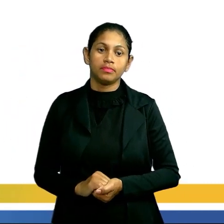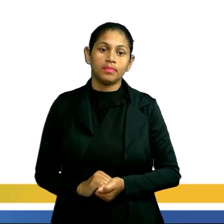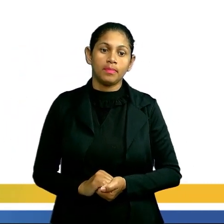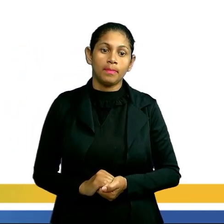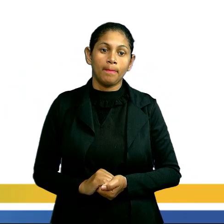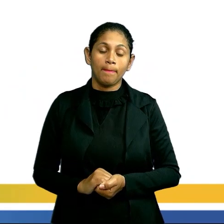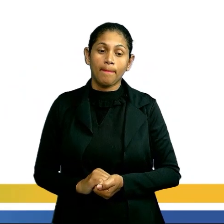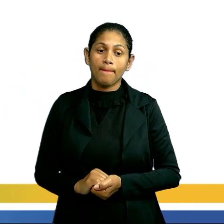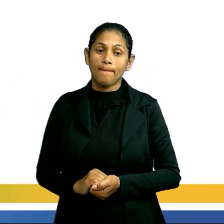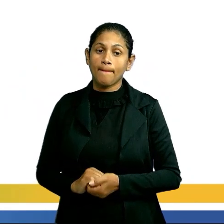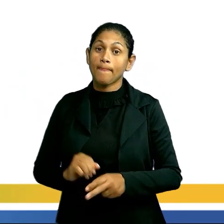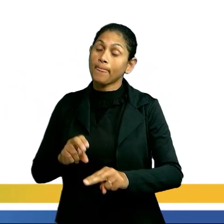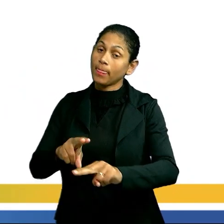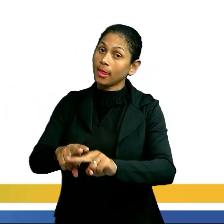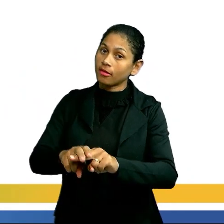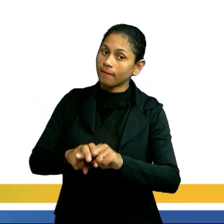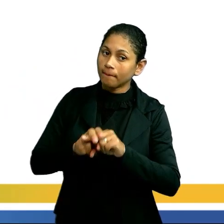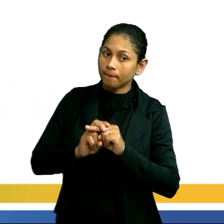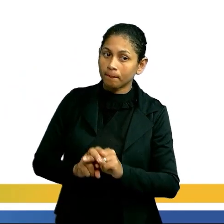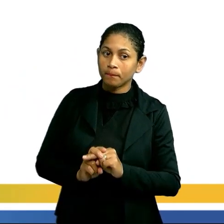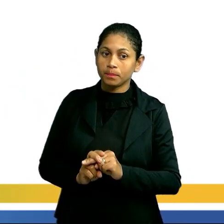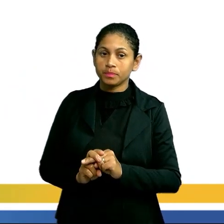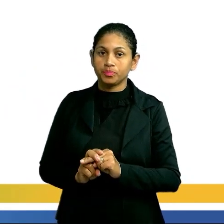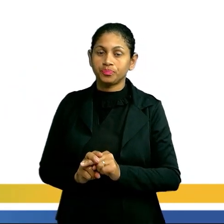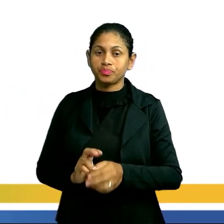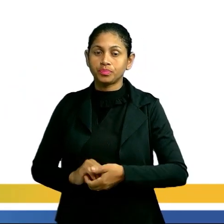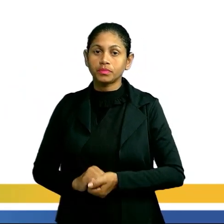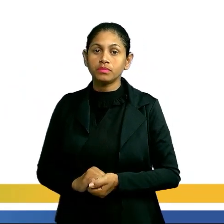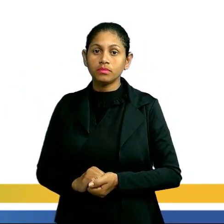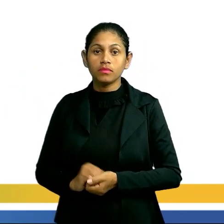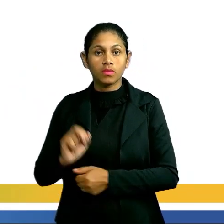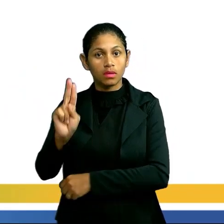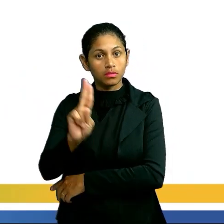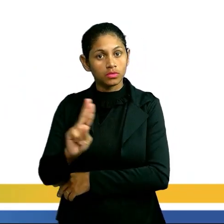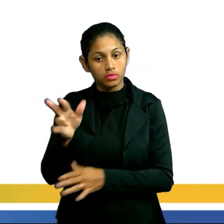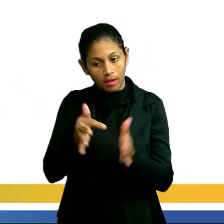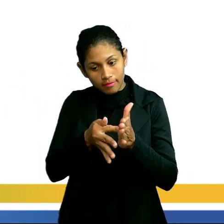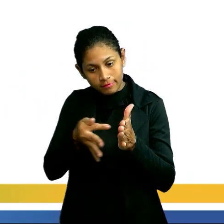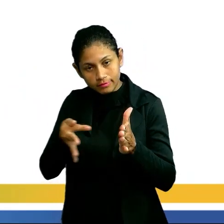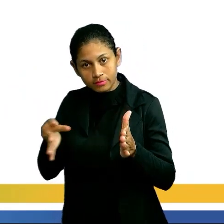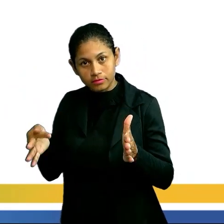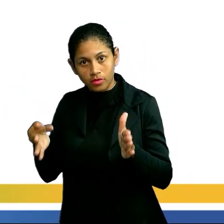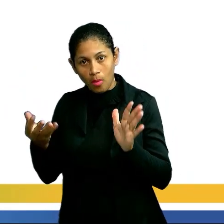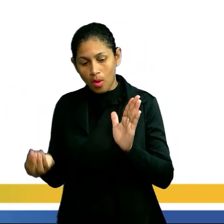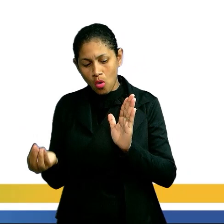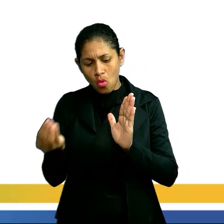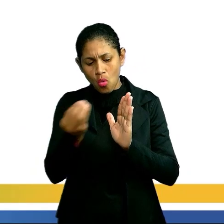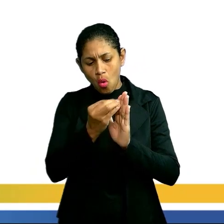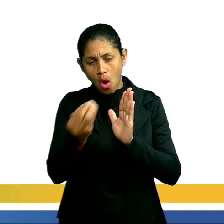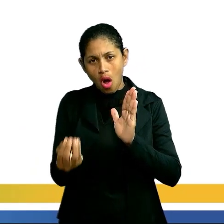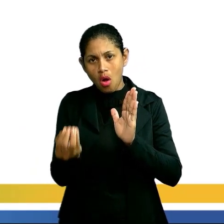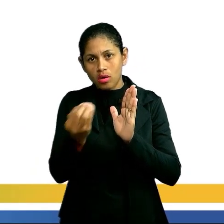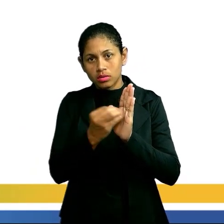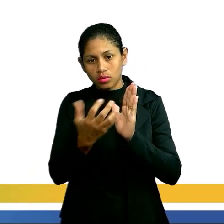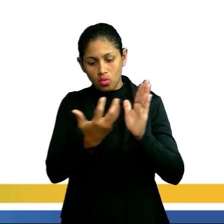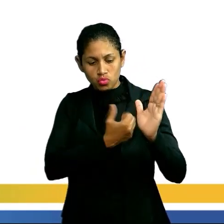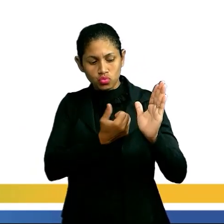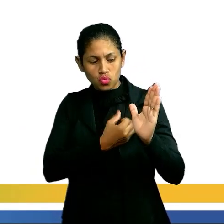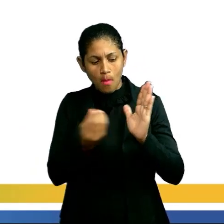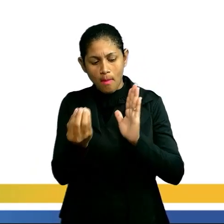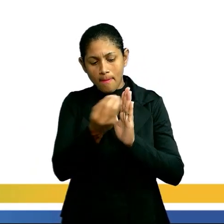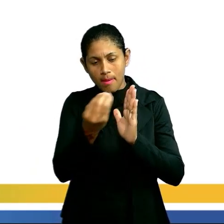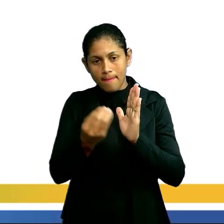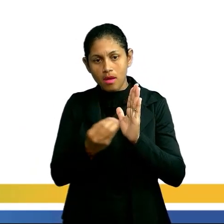Logo, se aqui ele nos refere a uma dilatação volumétrica, vamos utilizar nossa fórmula, que é variação de volume vai ser igual a